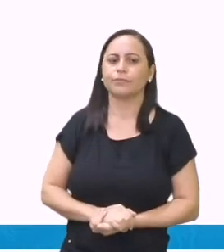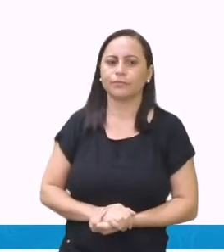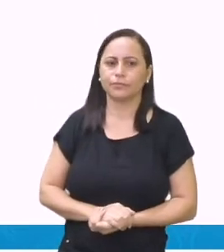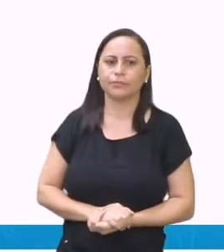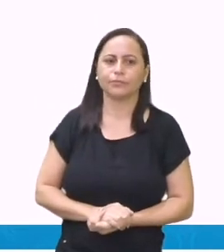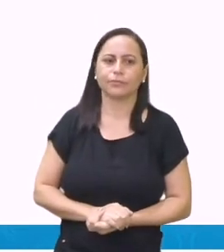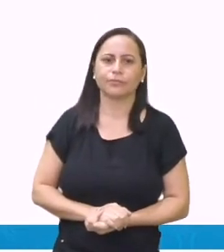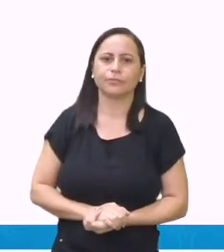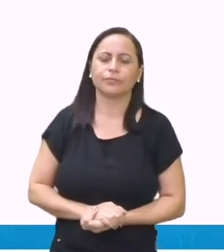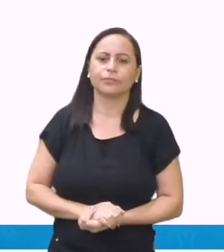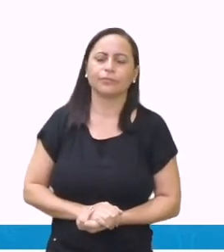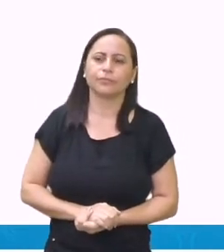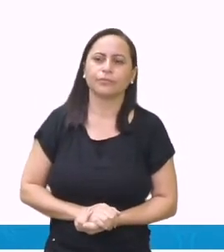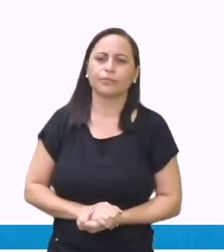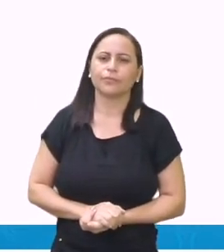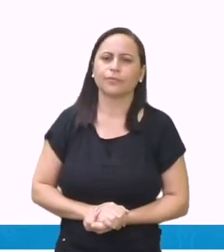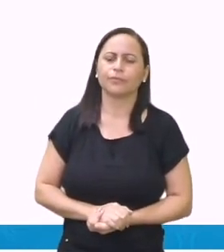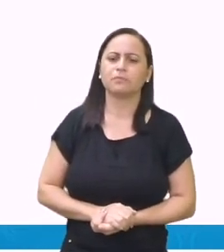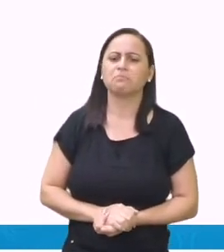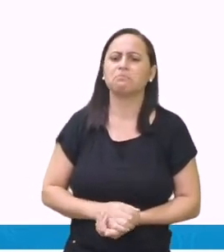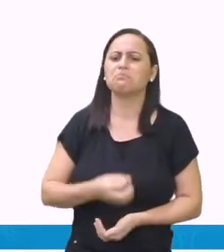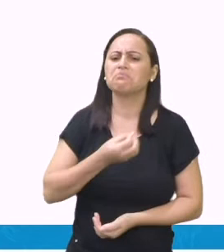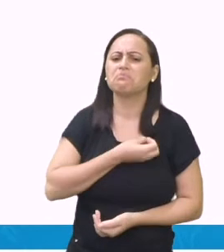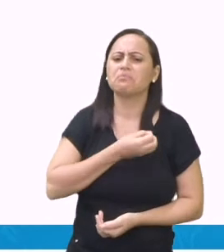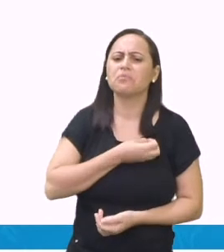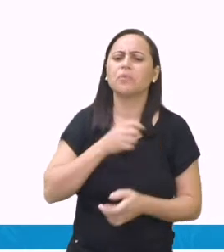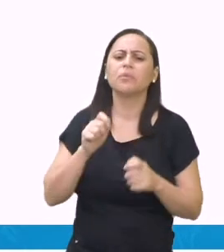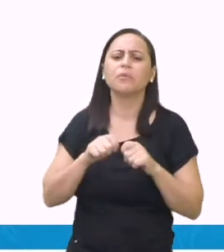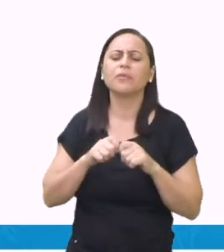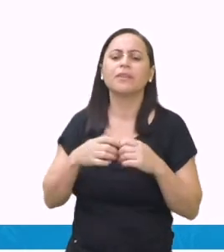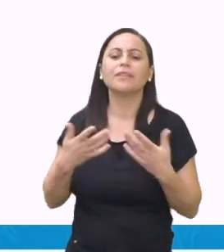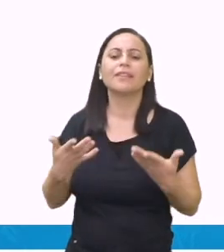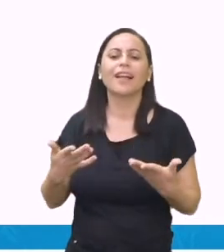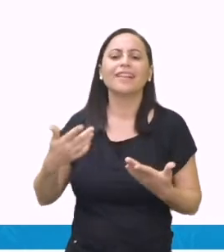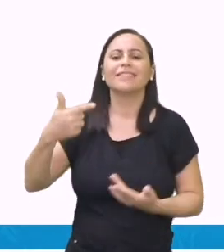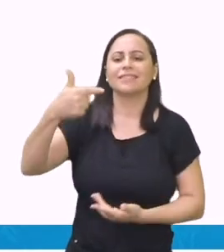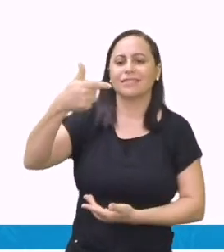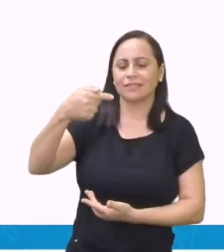7 dezenas. Que número formou ali?